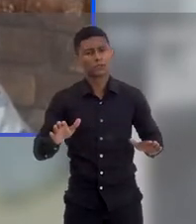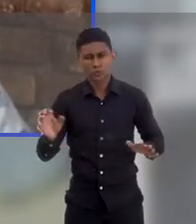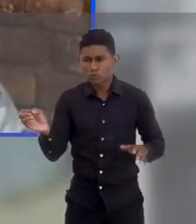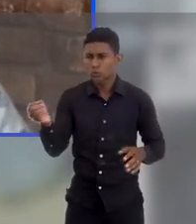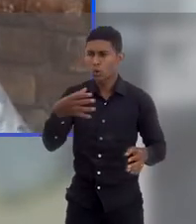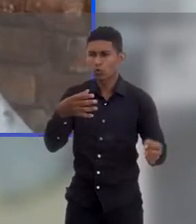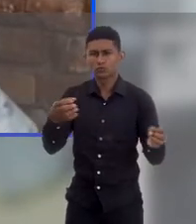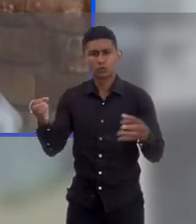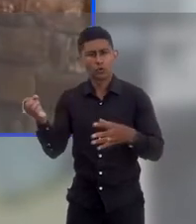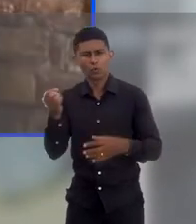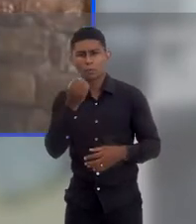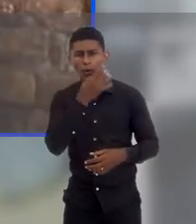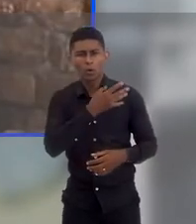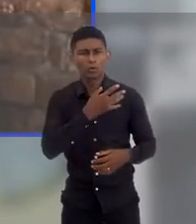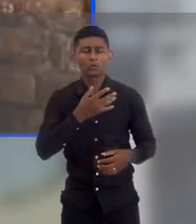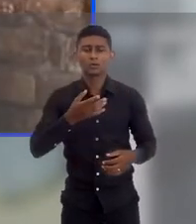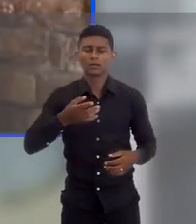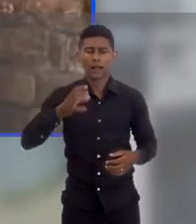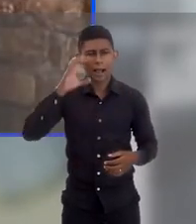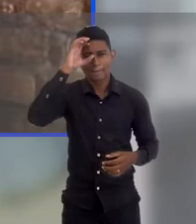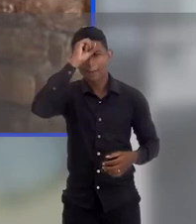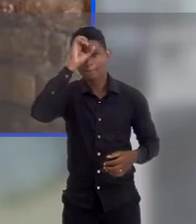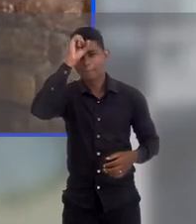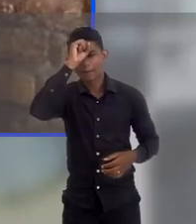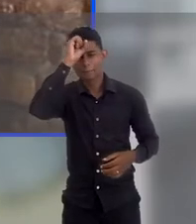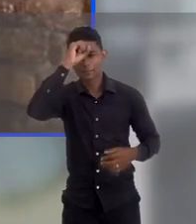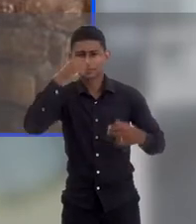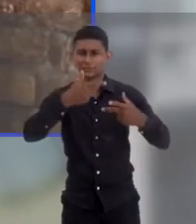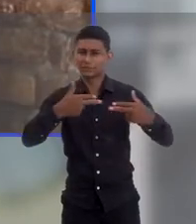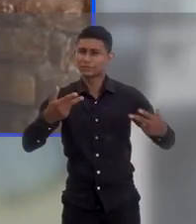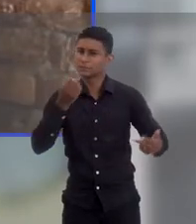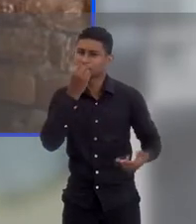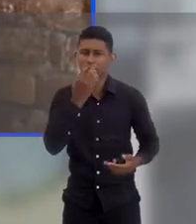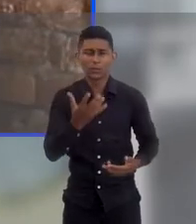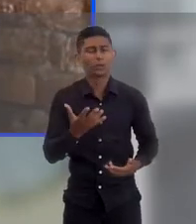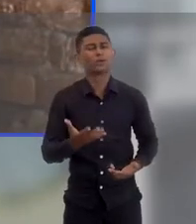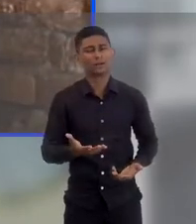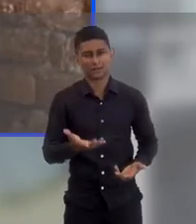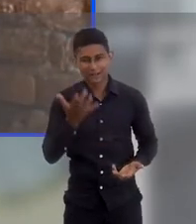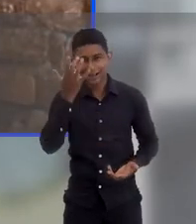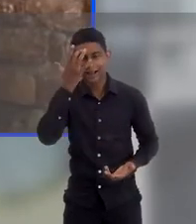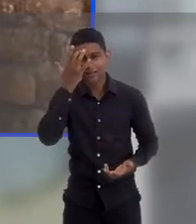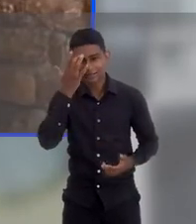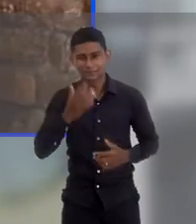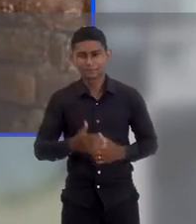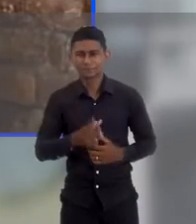lugar melhor, com menos pressão, onde essa pressão imensa pelo sucesso, pelo trabalho,